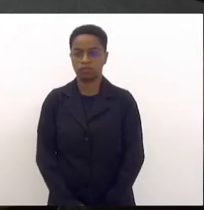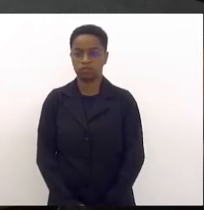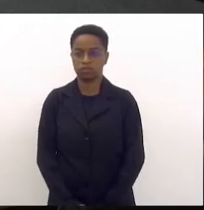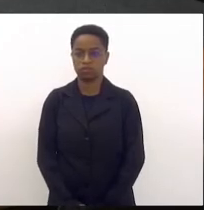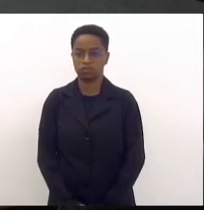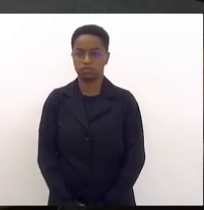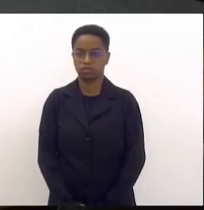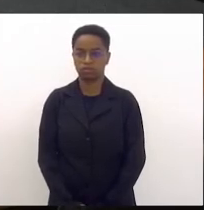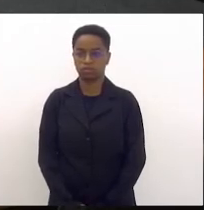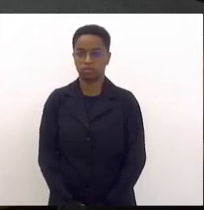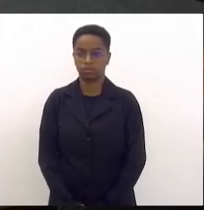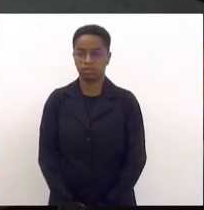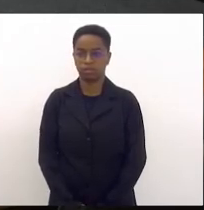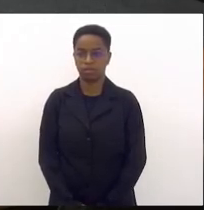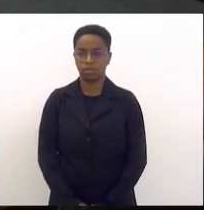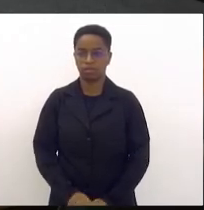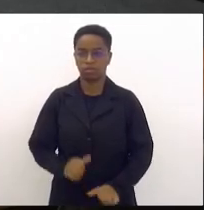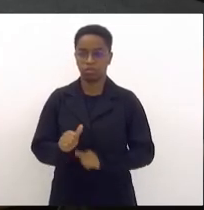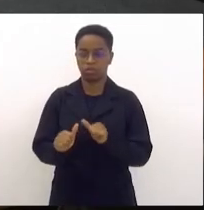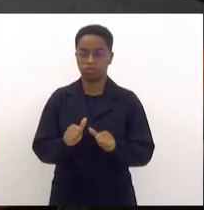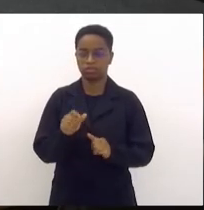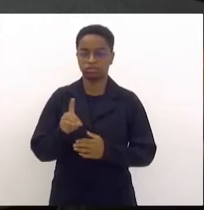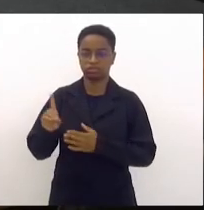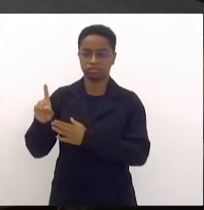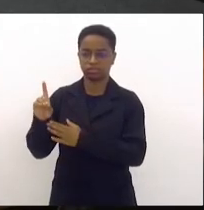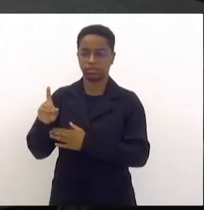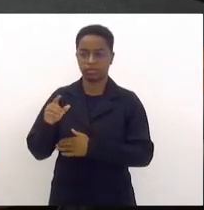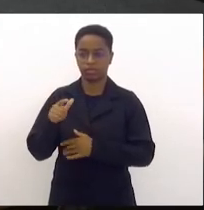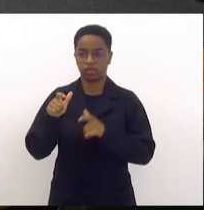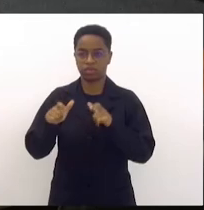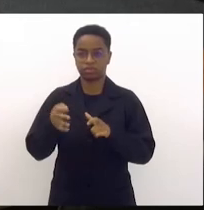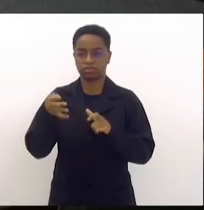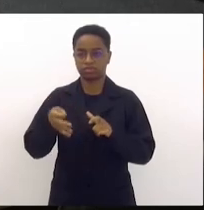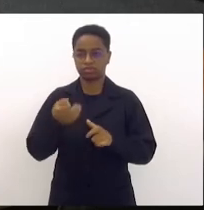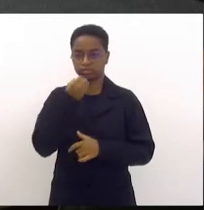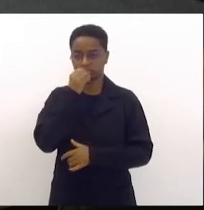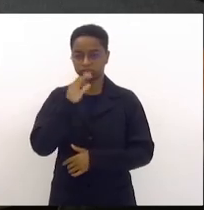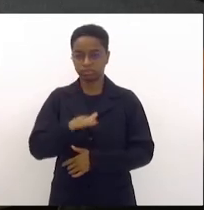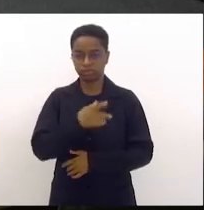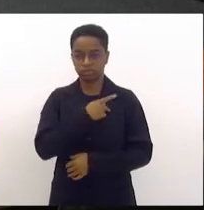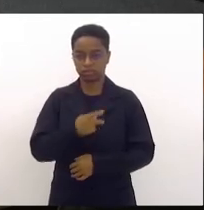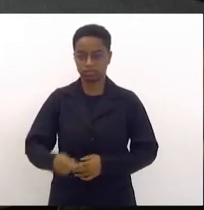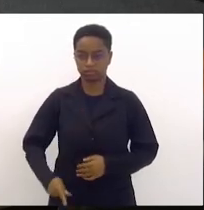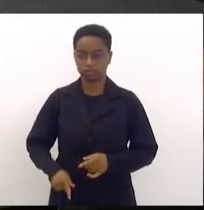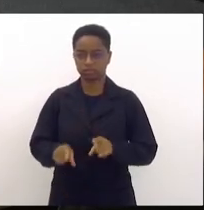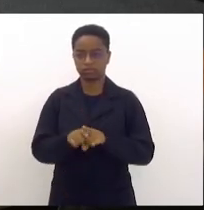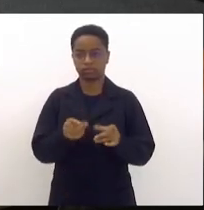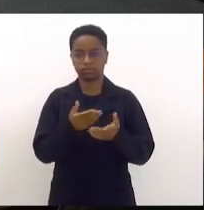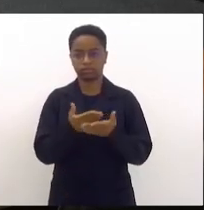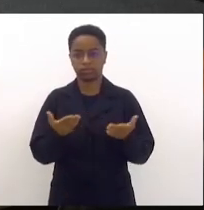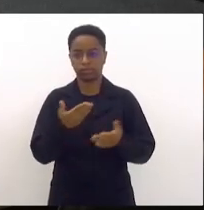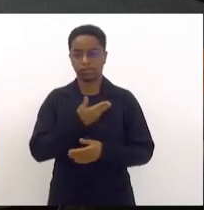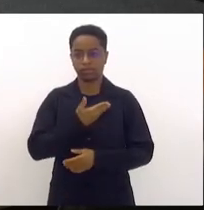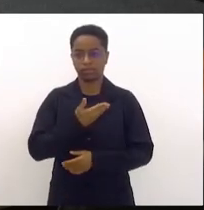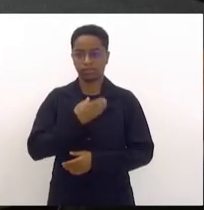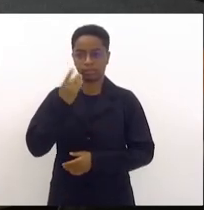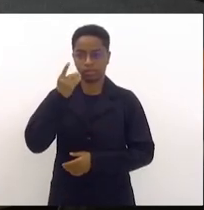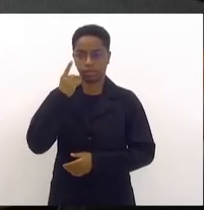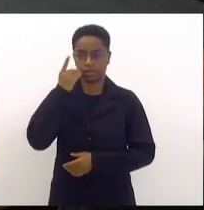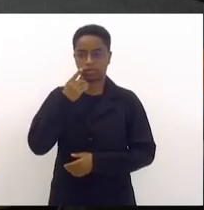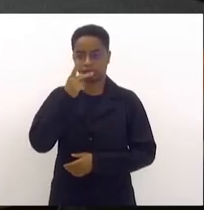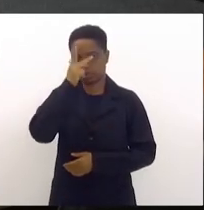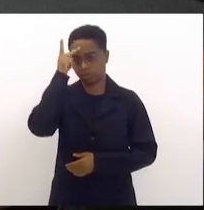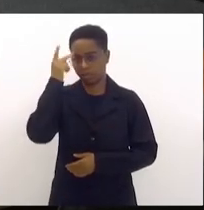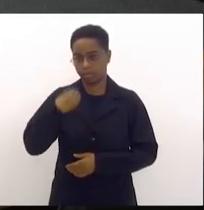Vim para o lado direito, presidente, que é o lado correto. Boa tarde, presidente, nobres colegas parlamentares, público